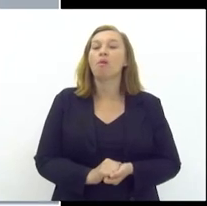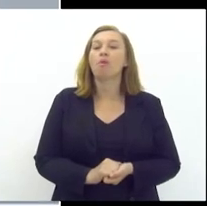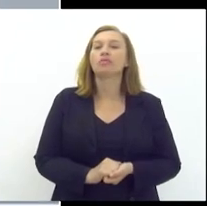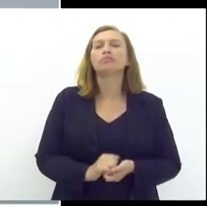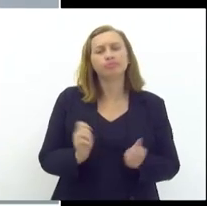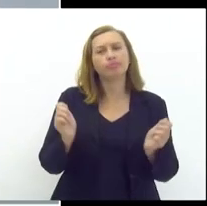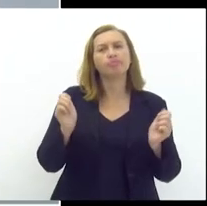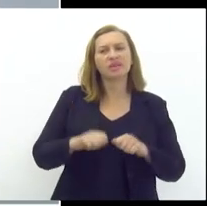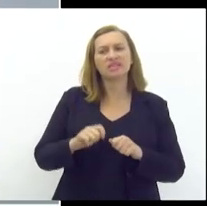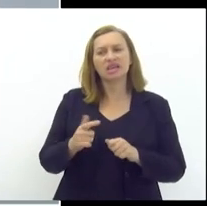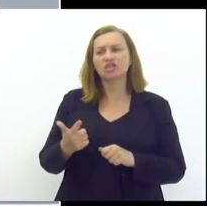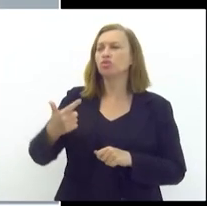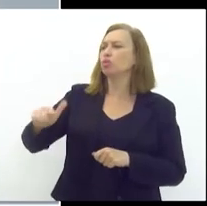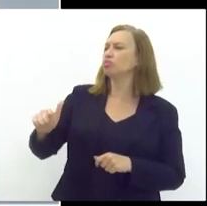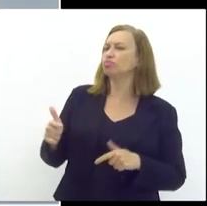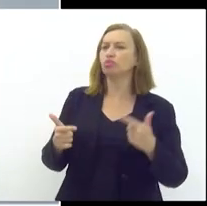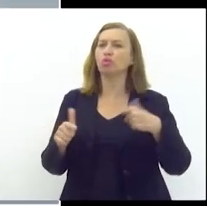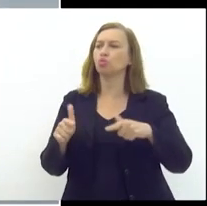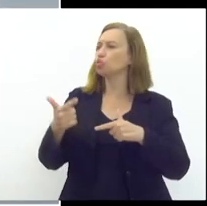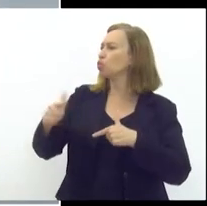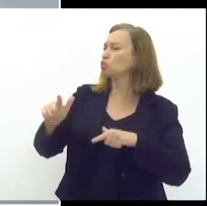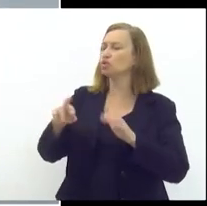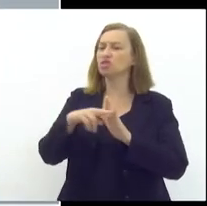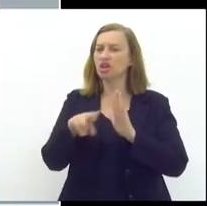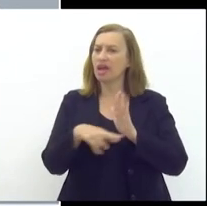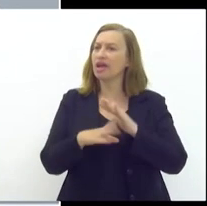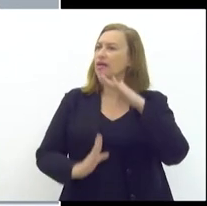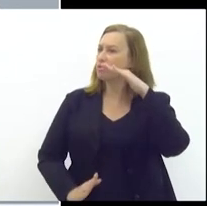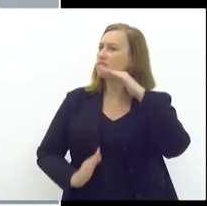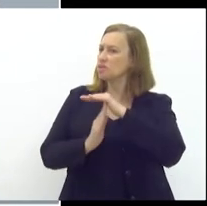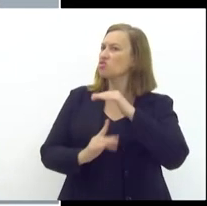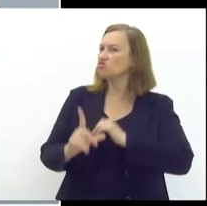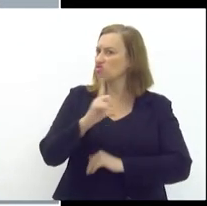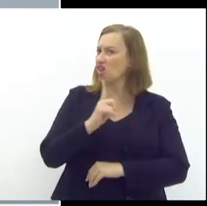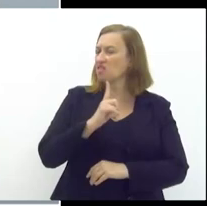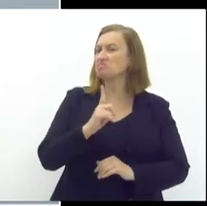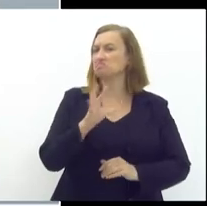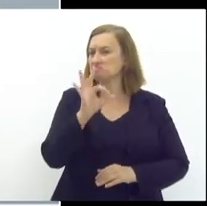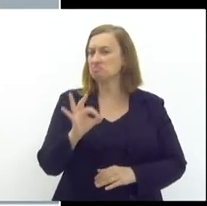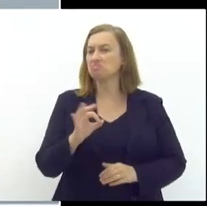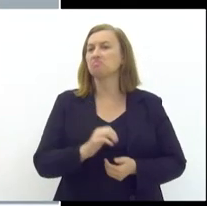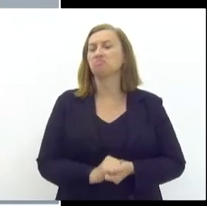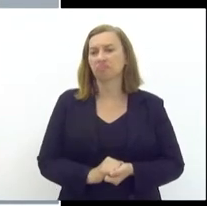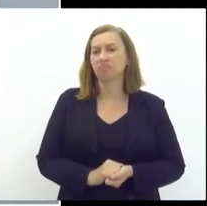de outra forma porque tem limite essa lei